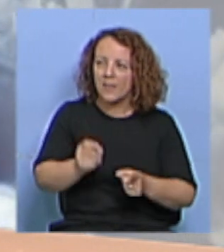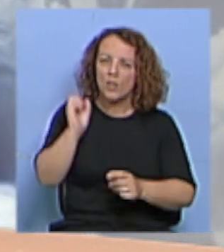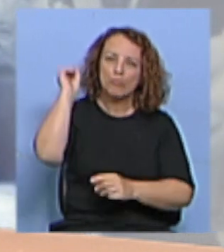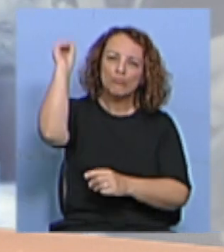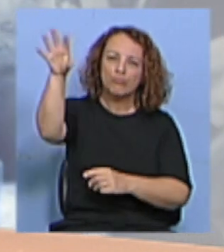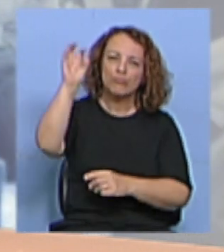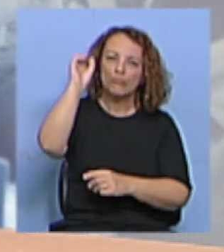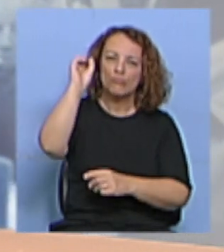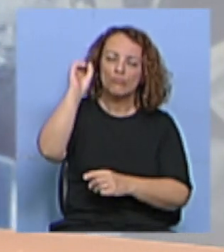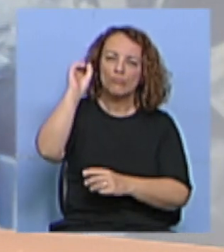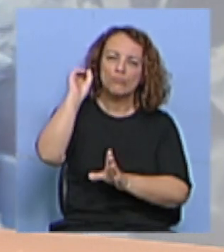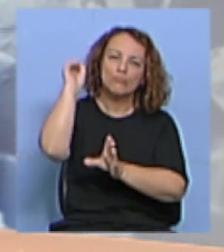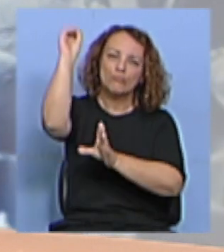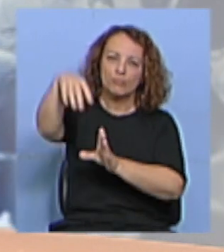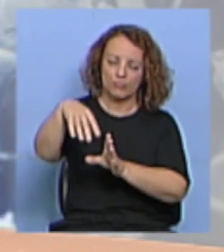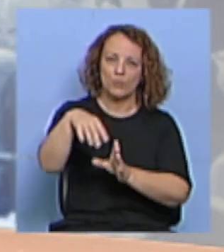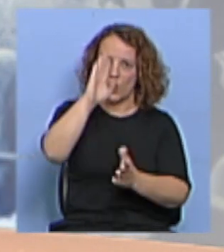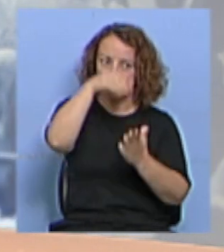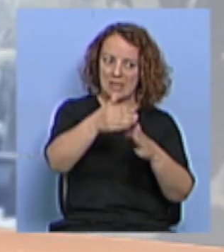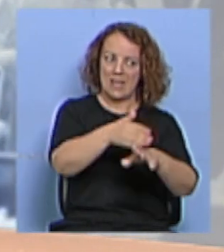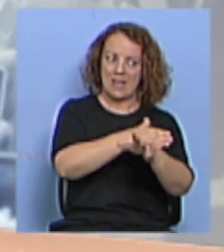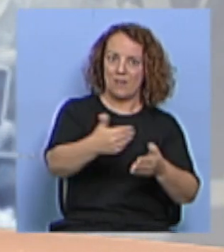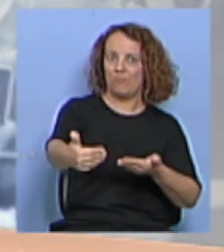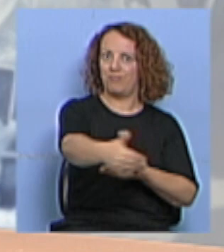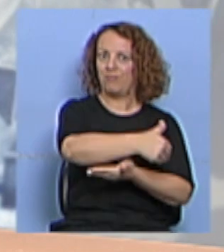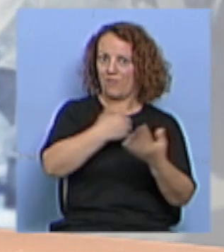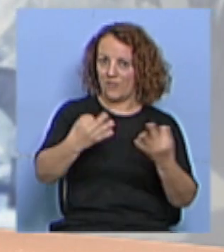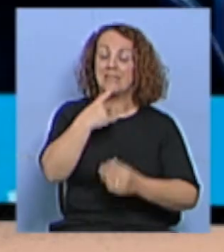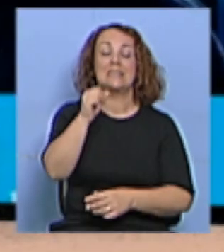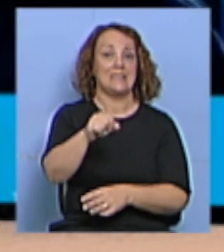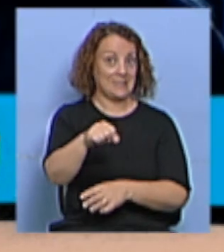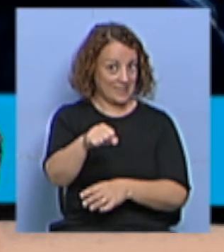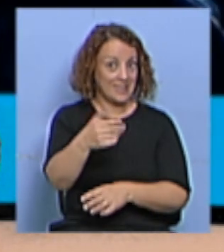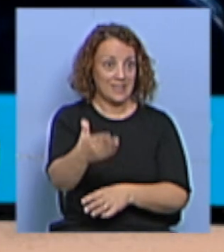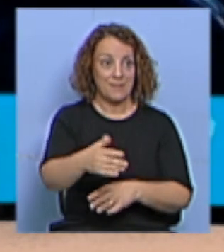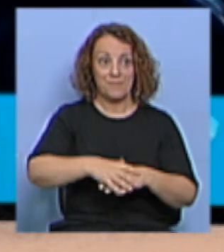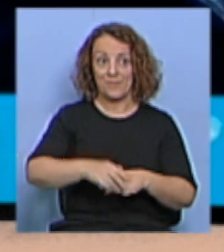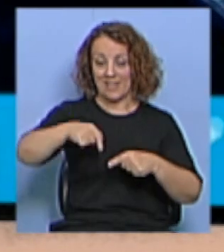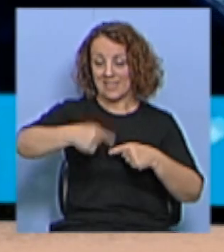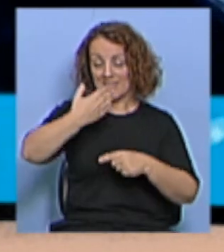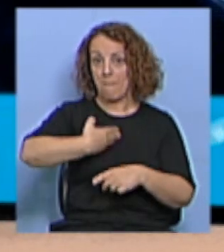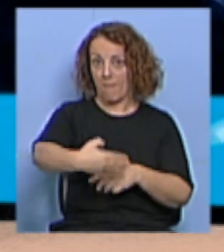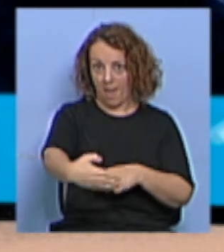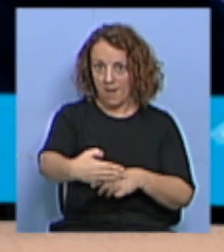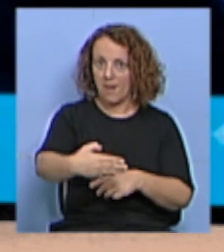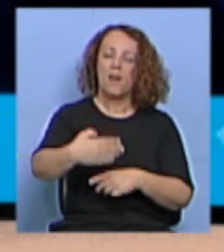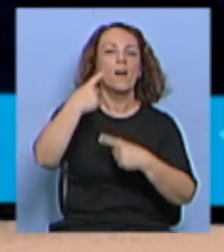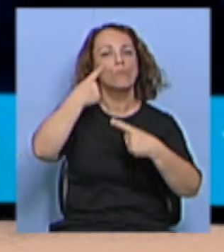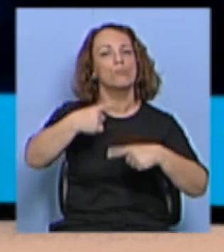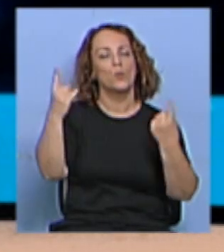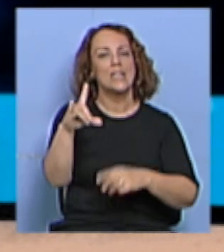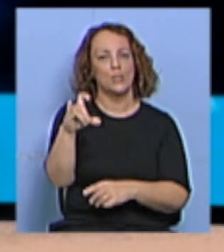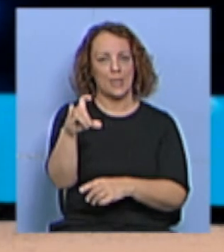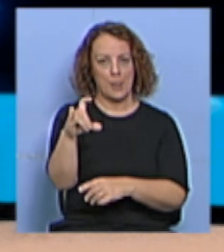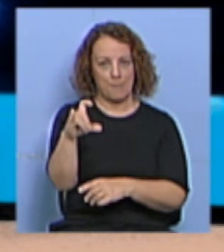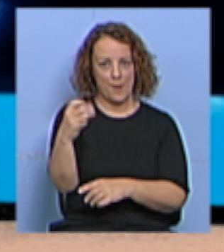locais, o resultado dessa solidariedade? Sim, nós já esta semana publicámos no Instagram